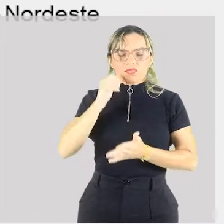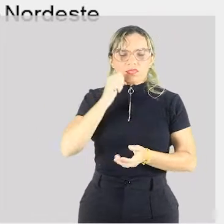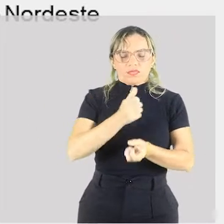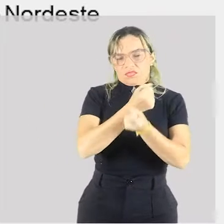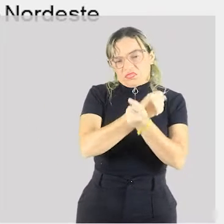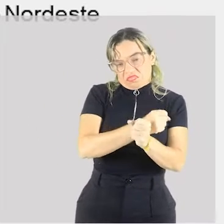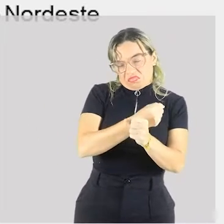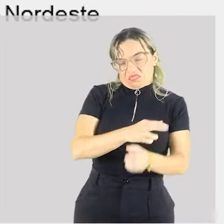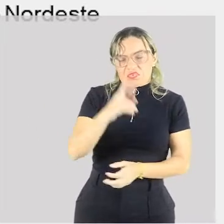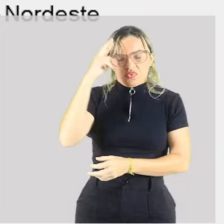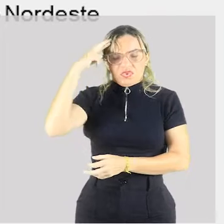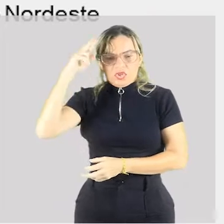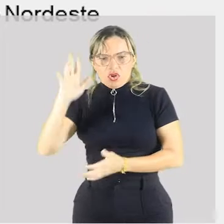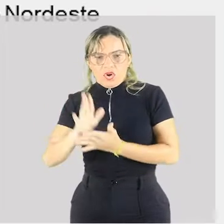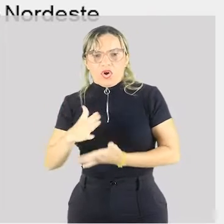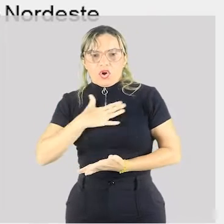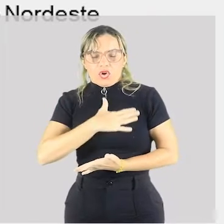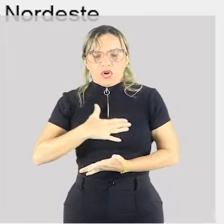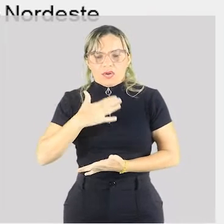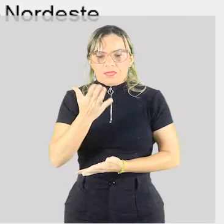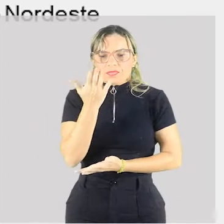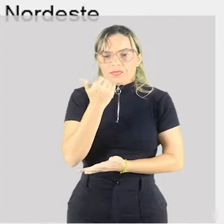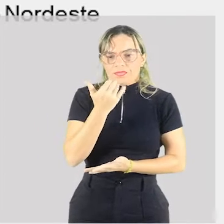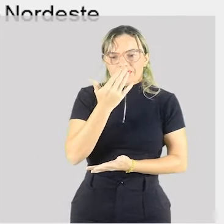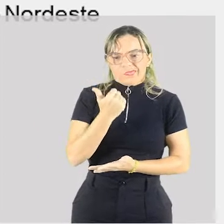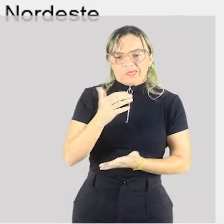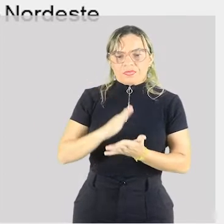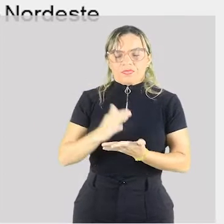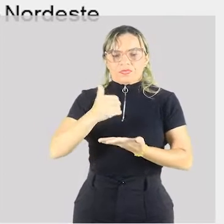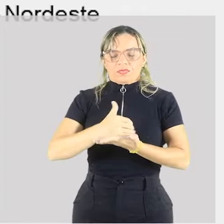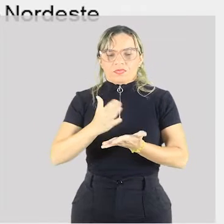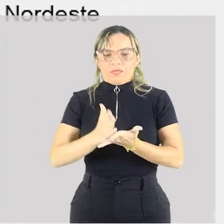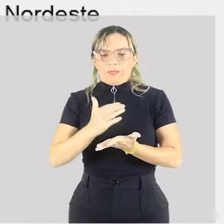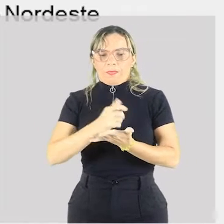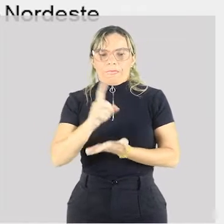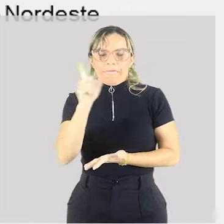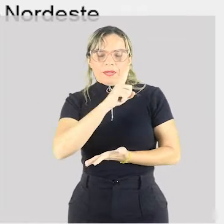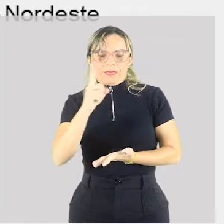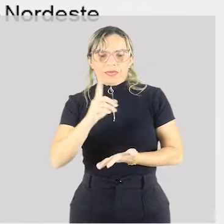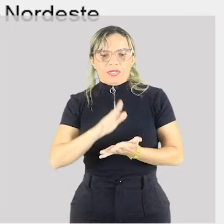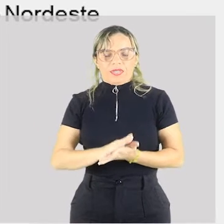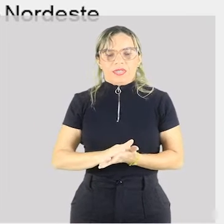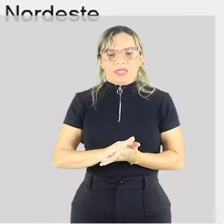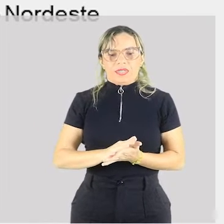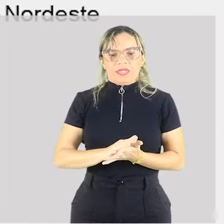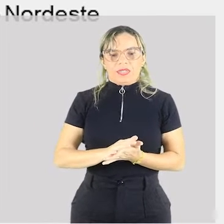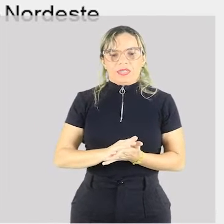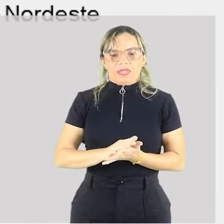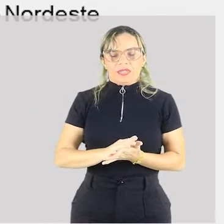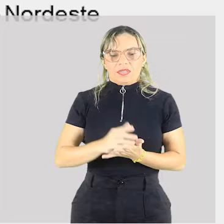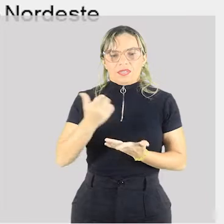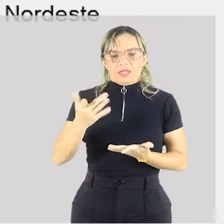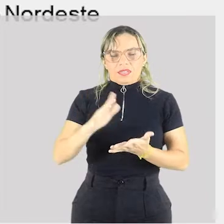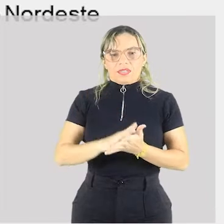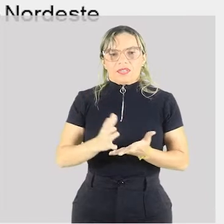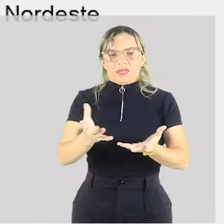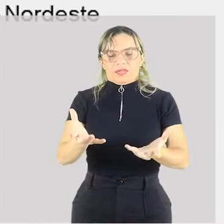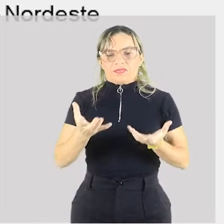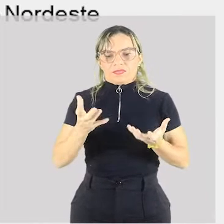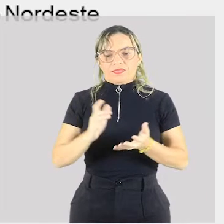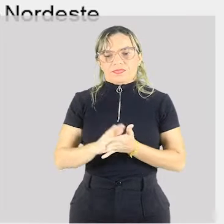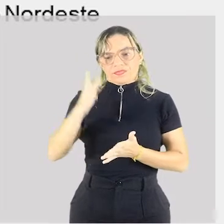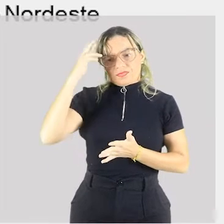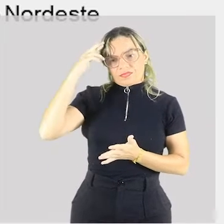senhores gostavam de comer, esses bolos não eram suficientes para suprir a necessidade do